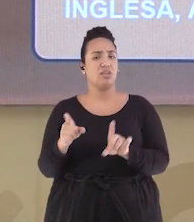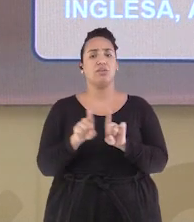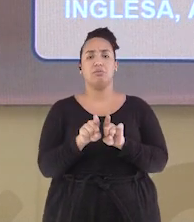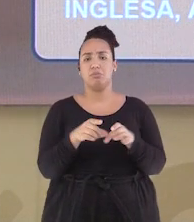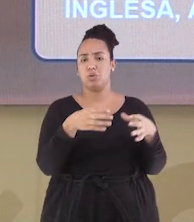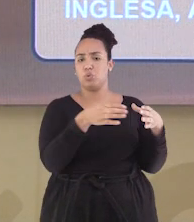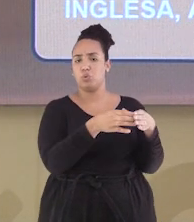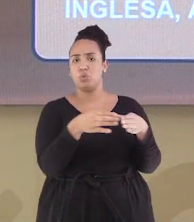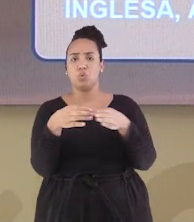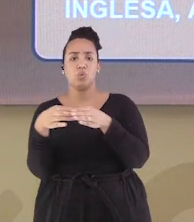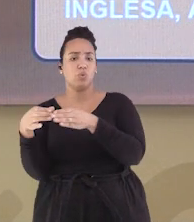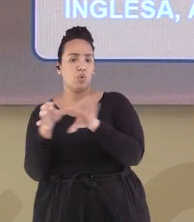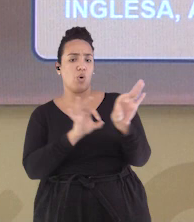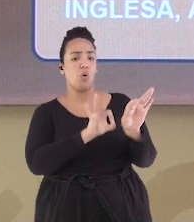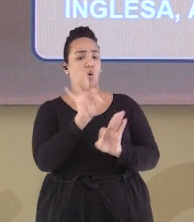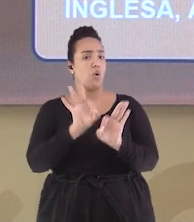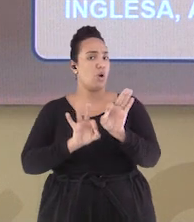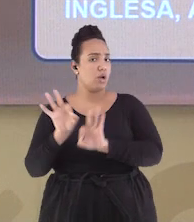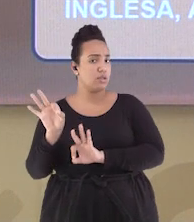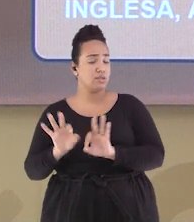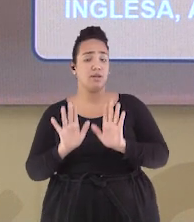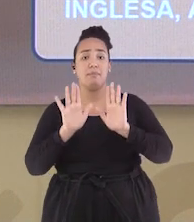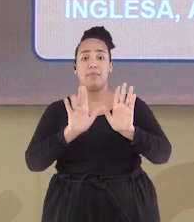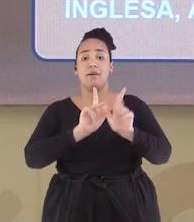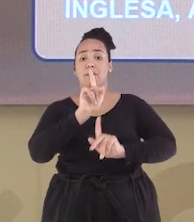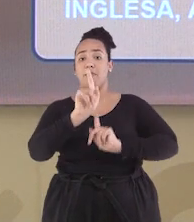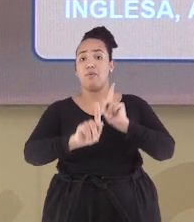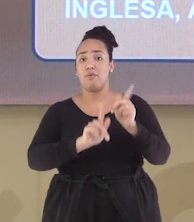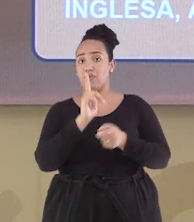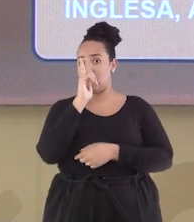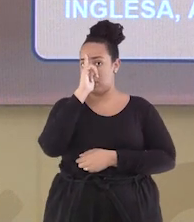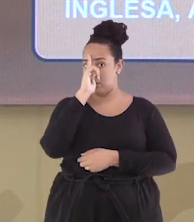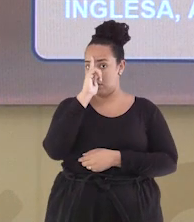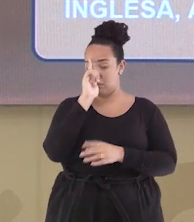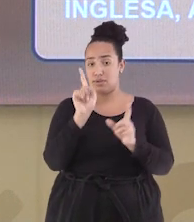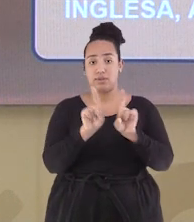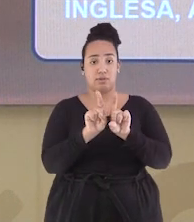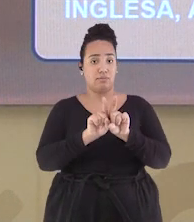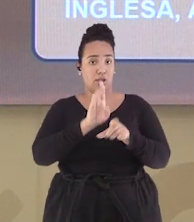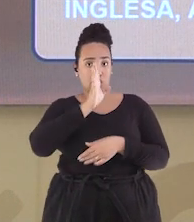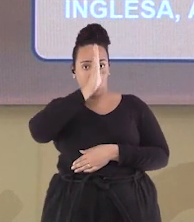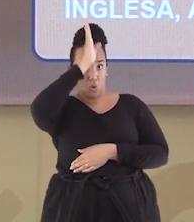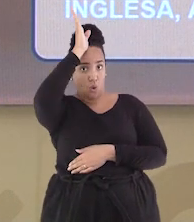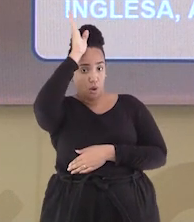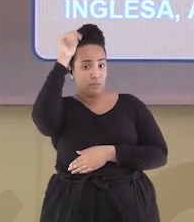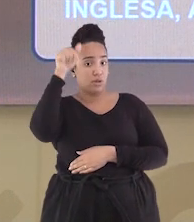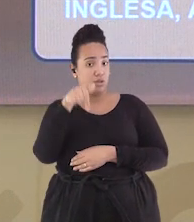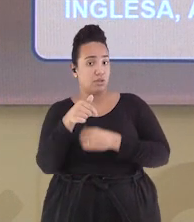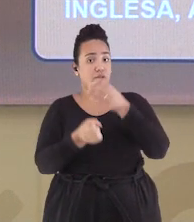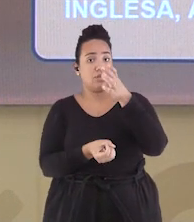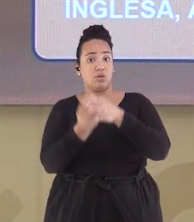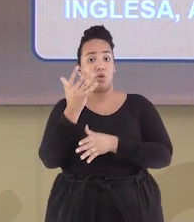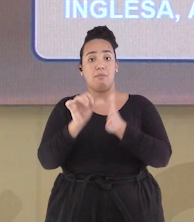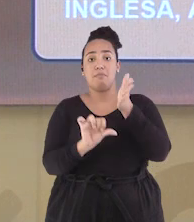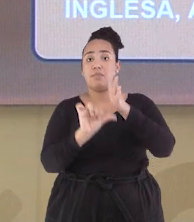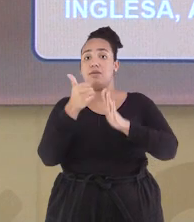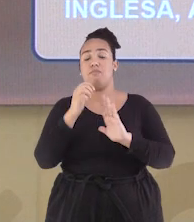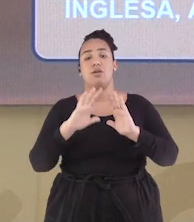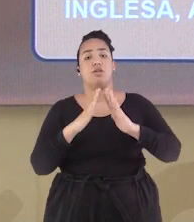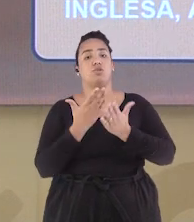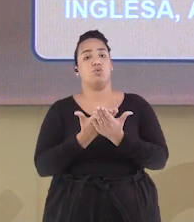grupos. Porém, foram os gregos e os romanos que oficializaram as primeiras escolas de